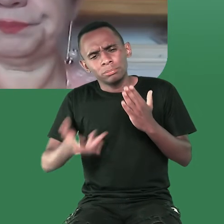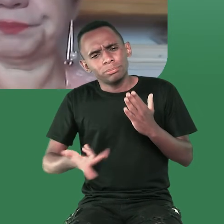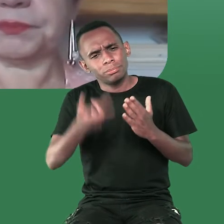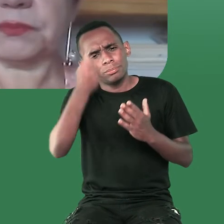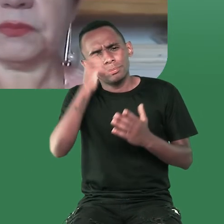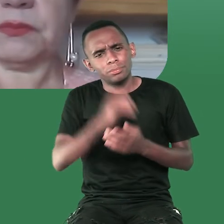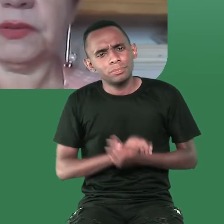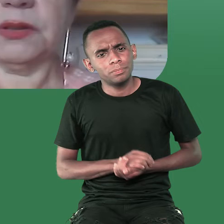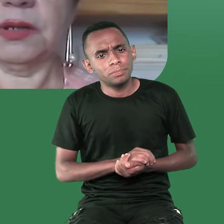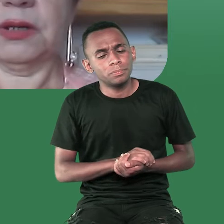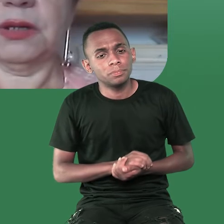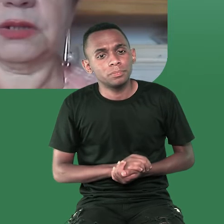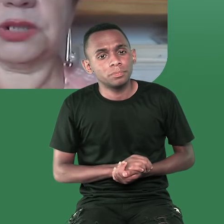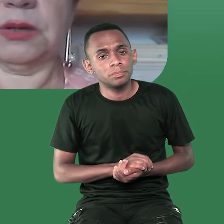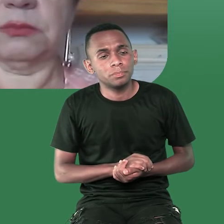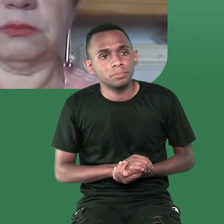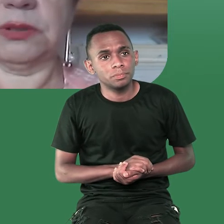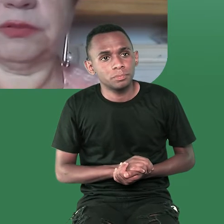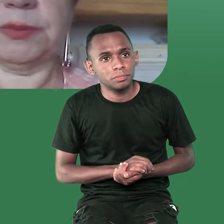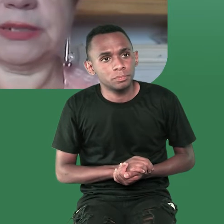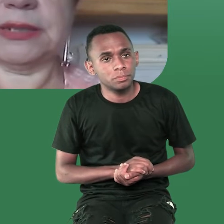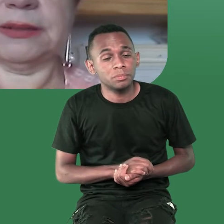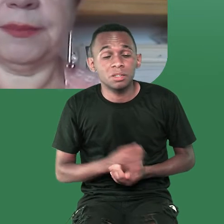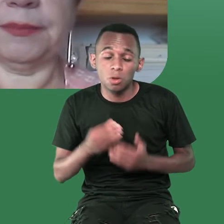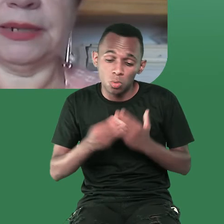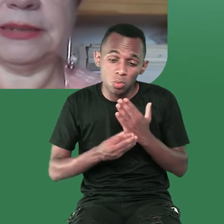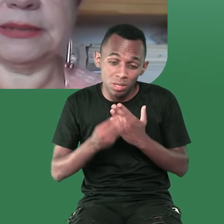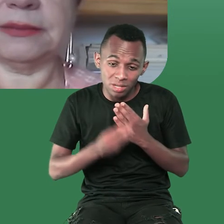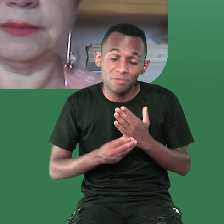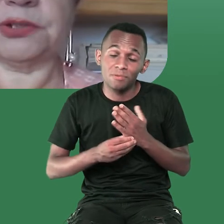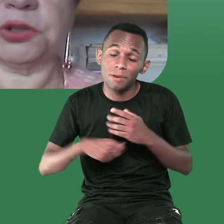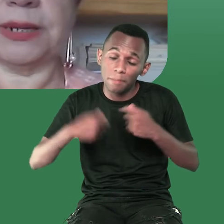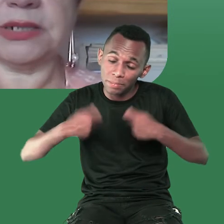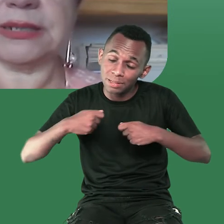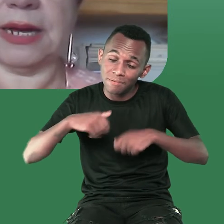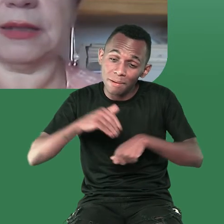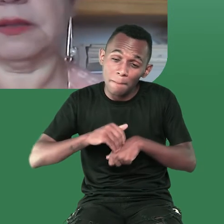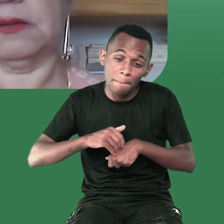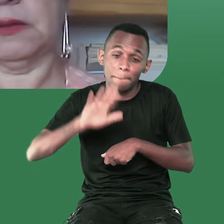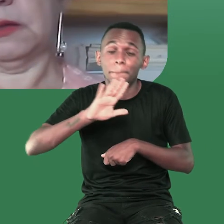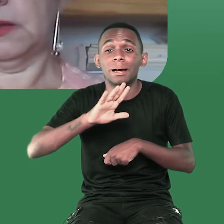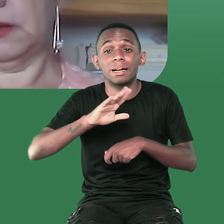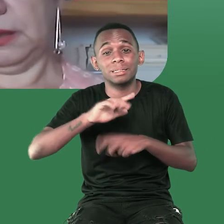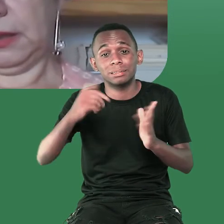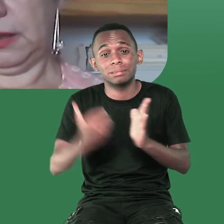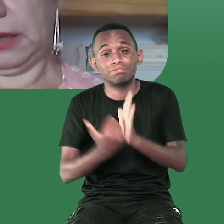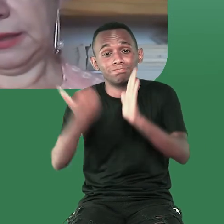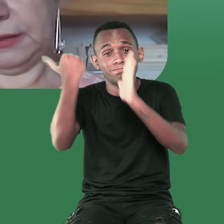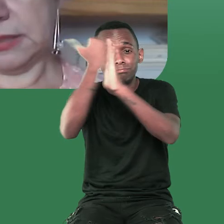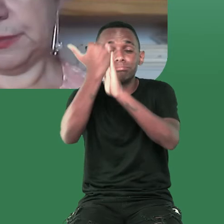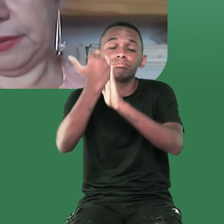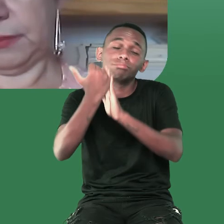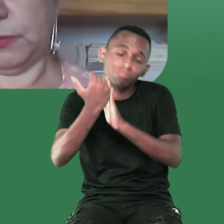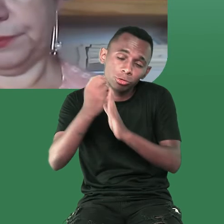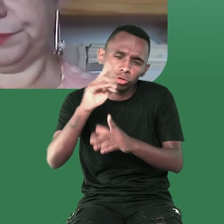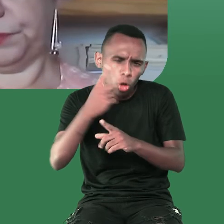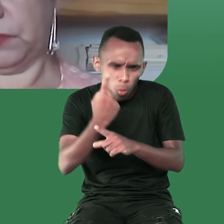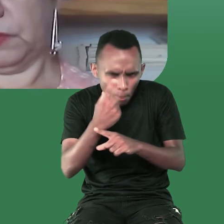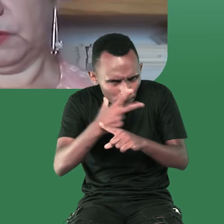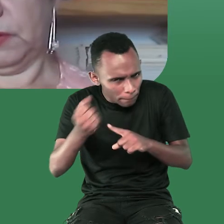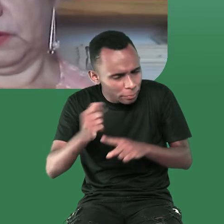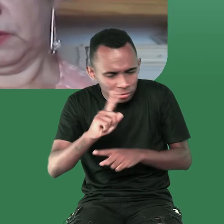sabe? Acho que é um livro que merecia até mais ter tido mais destaque, além desse